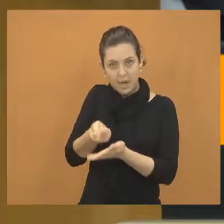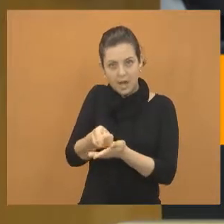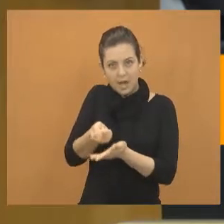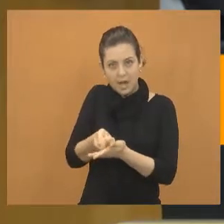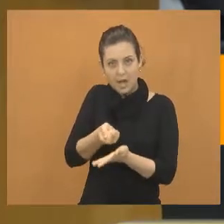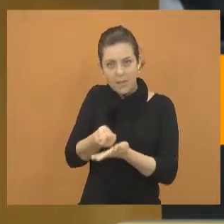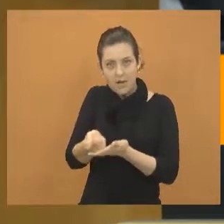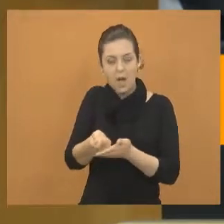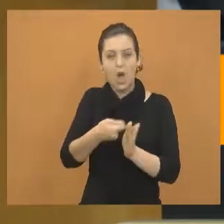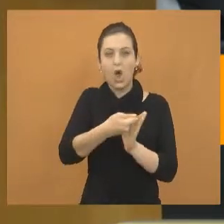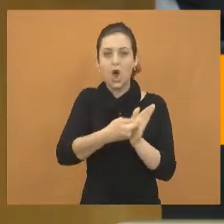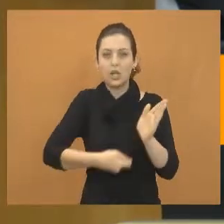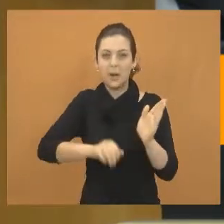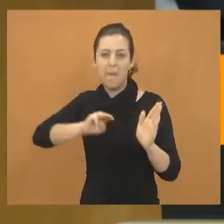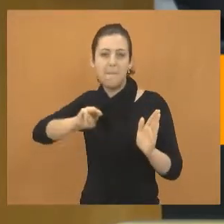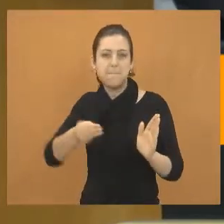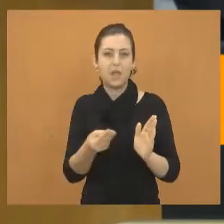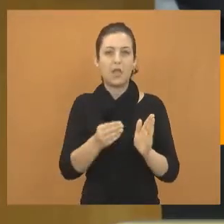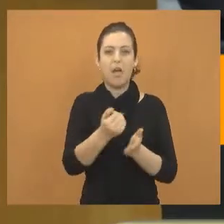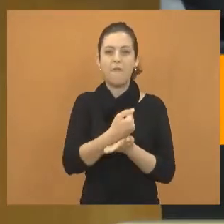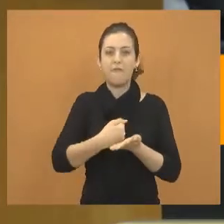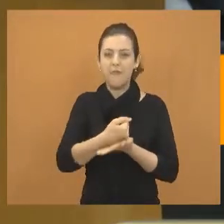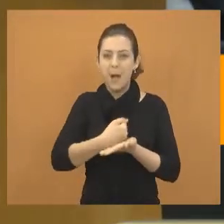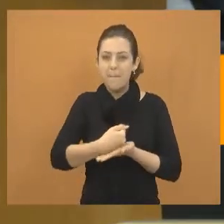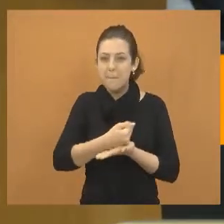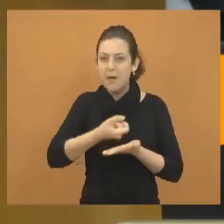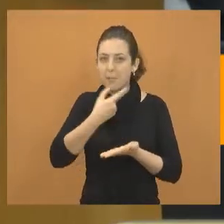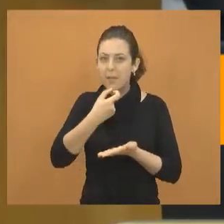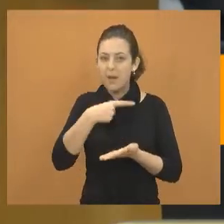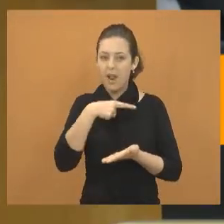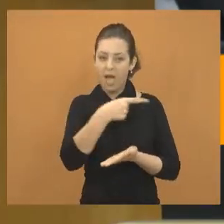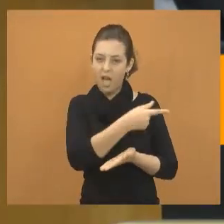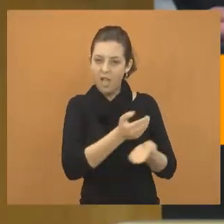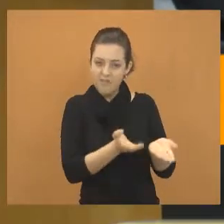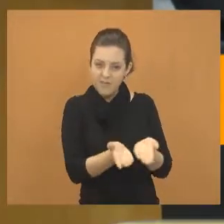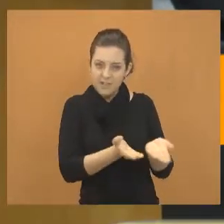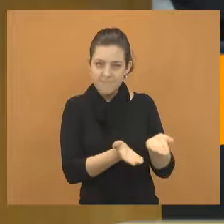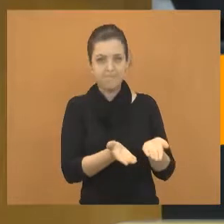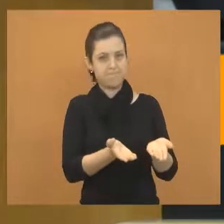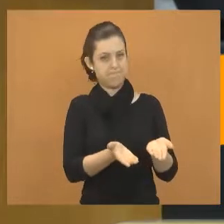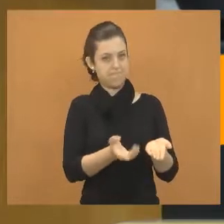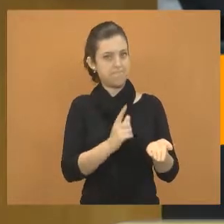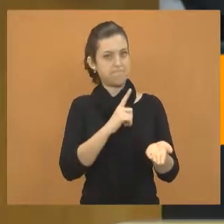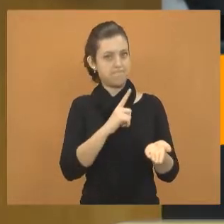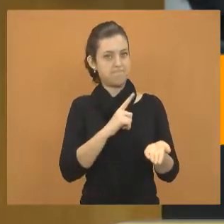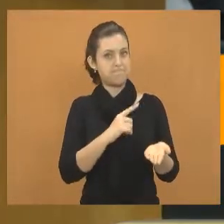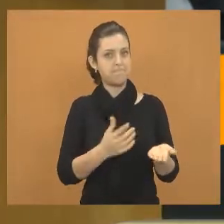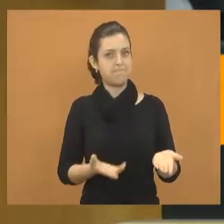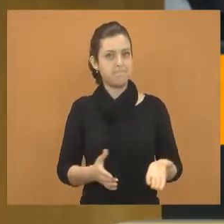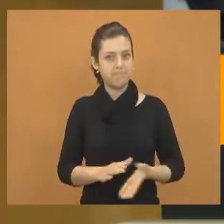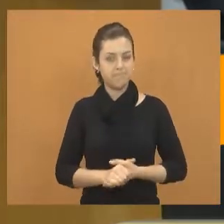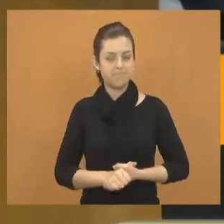para manter um contrato milionário com a farmácia que lá estava prestando serviço, isso tinha.